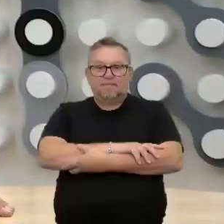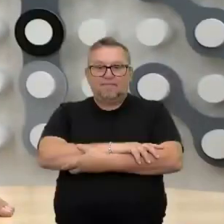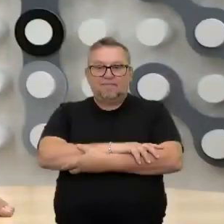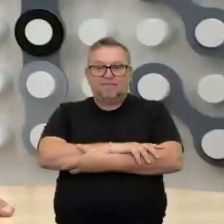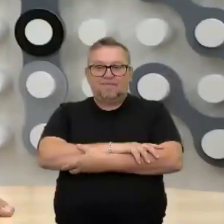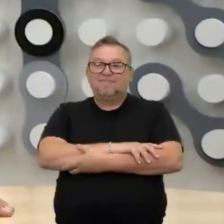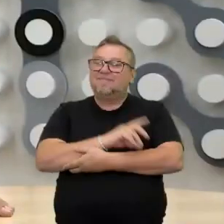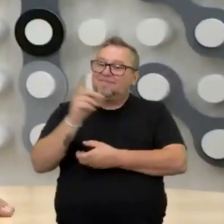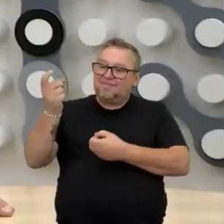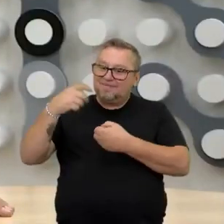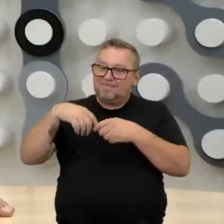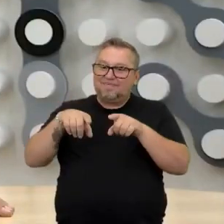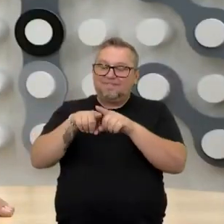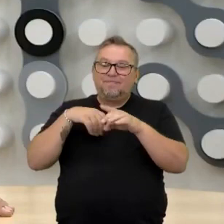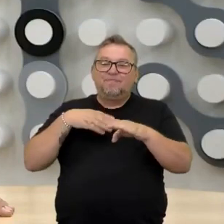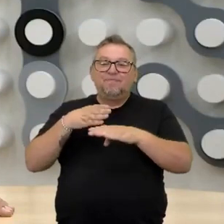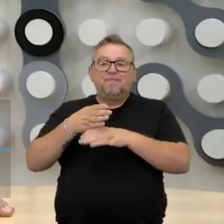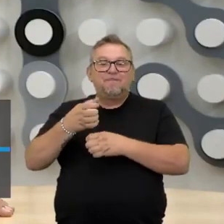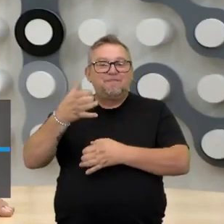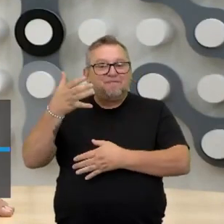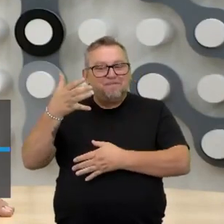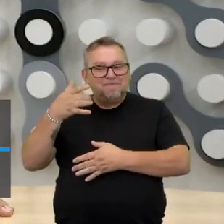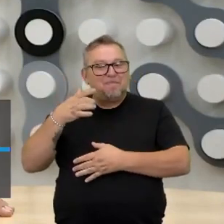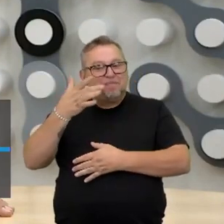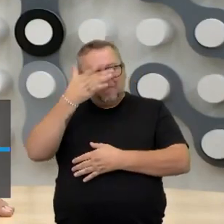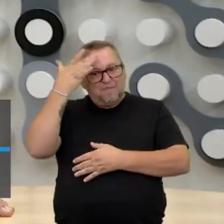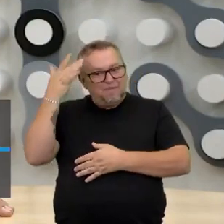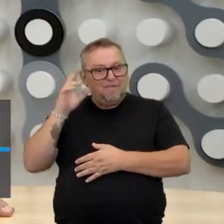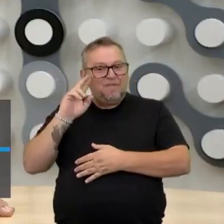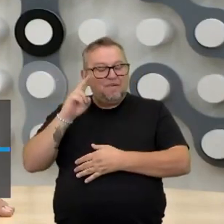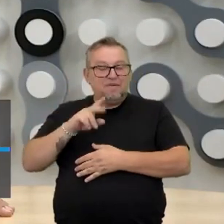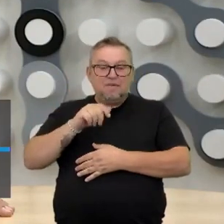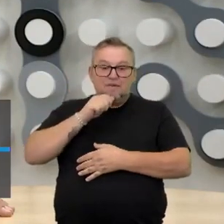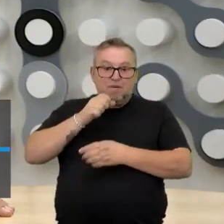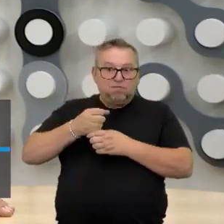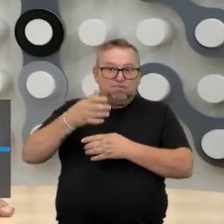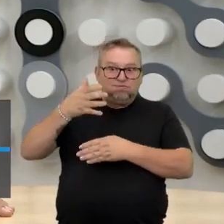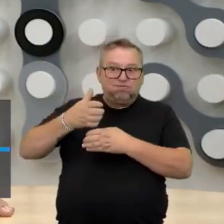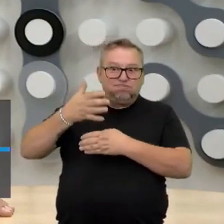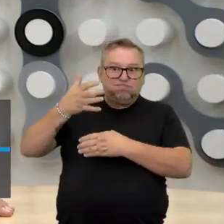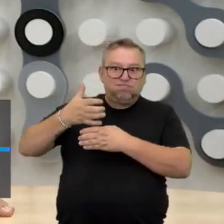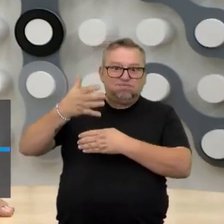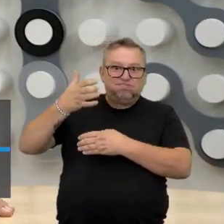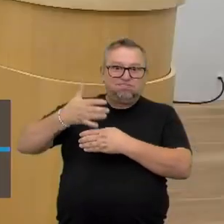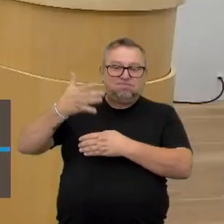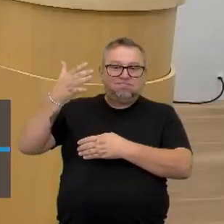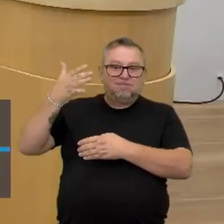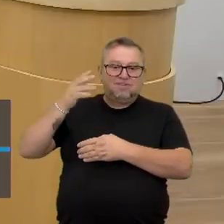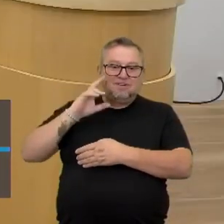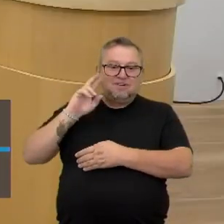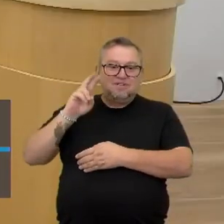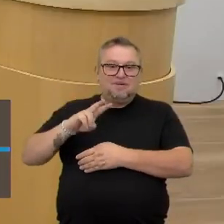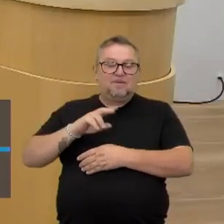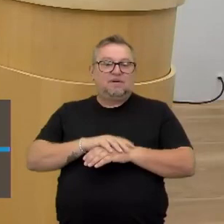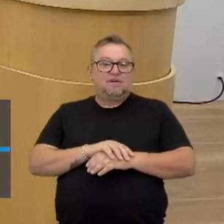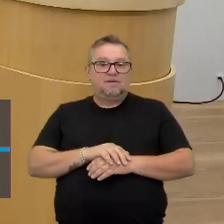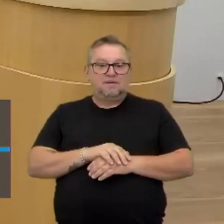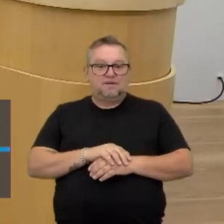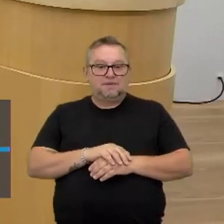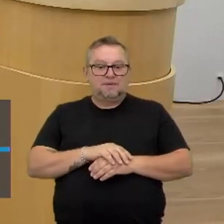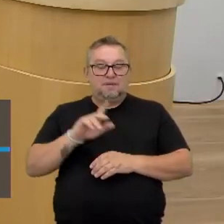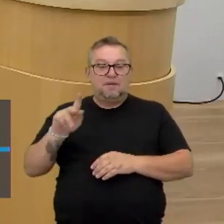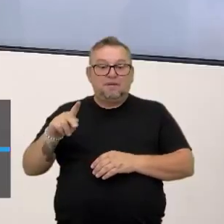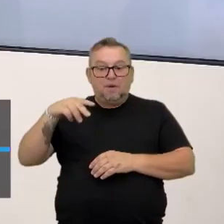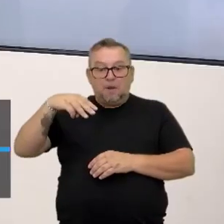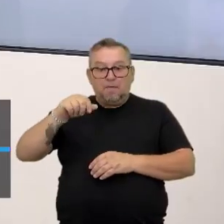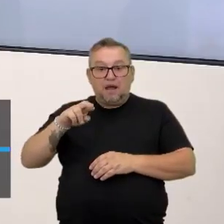Oi, Tony, retornamos aqui com as interações e o pessoal ainda está subindo as respostas. Vamos lá? Vamos lá, então. Olha só. Ó, a